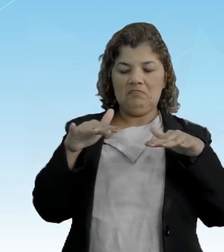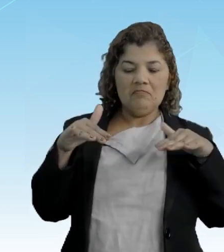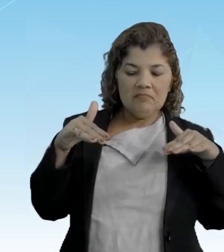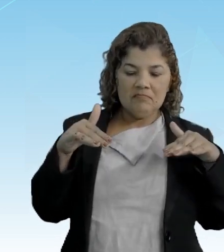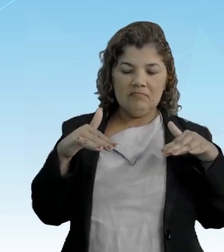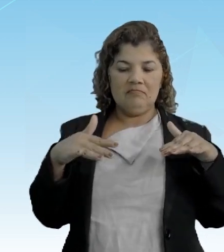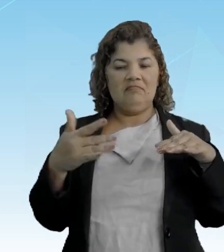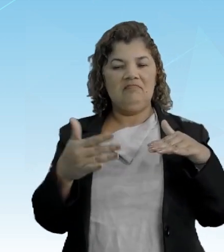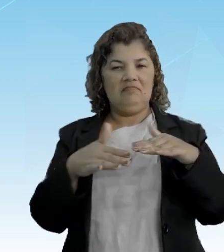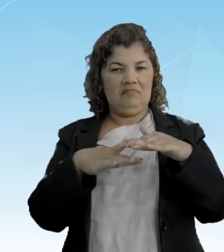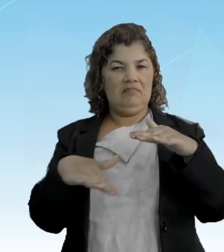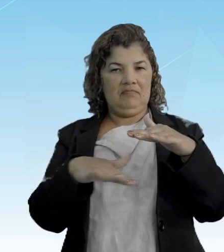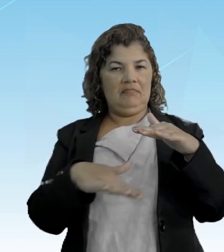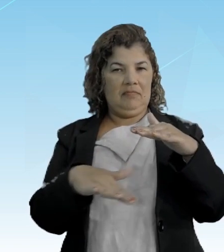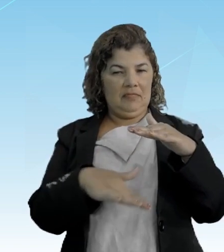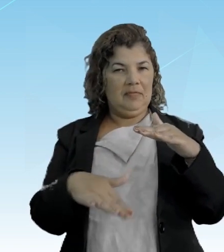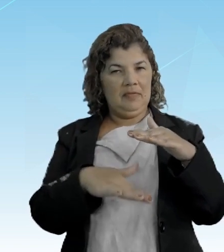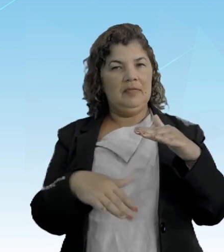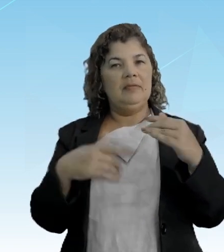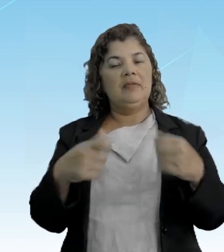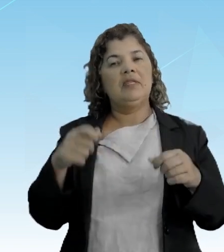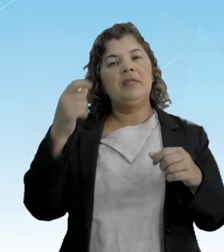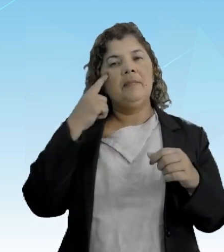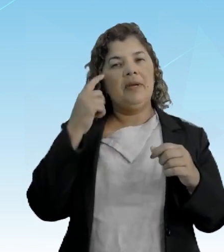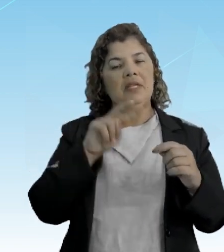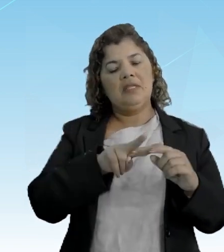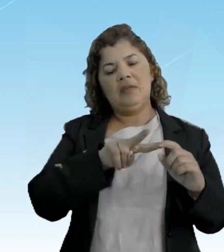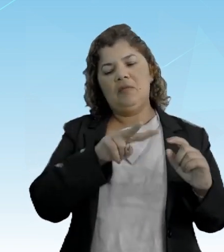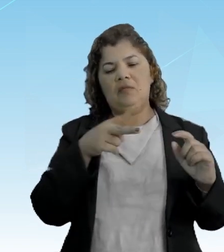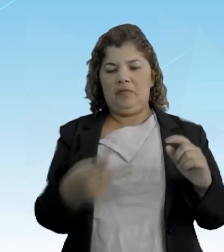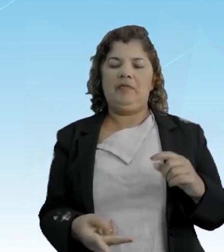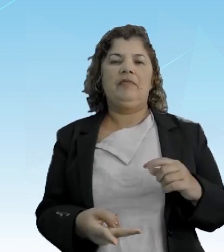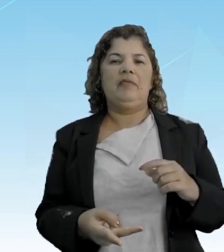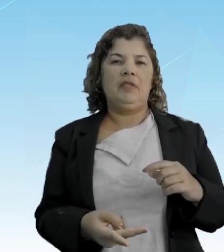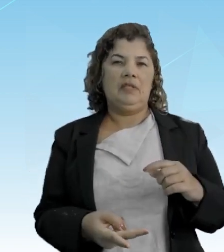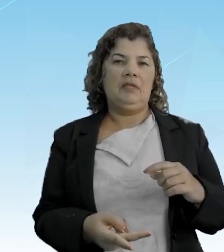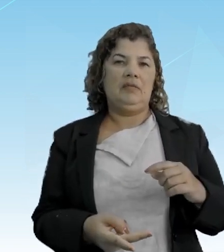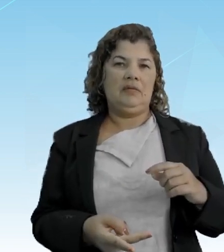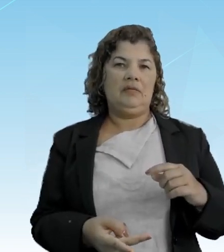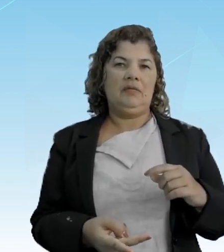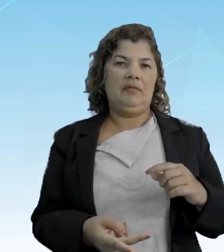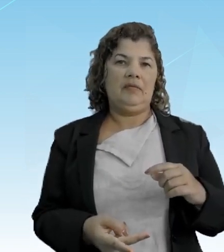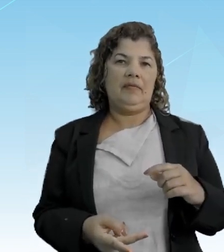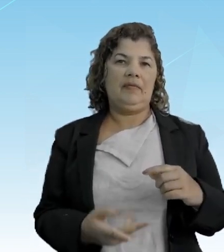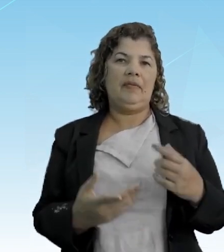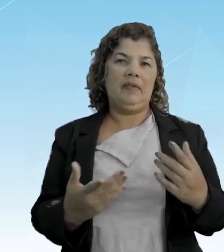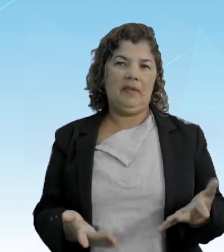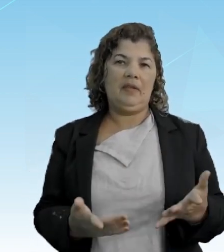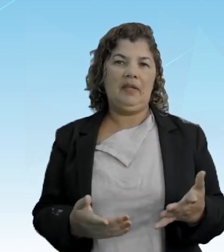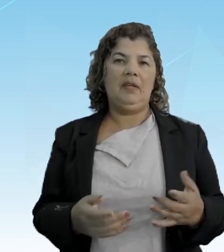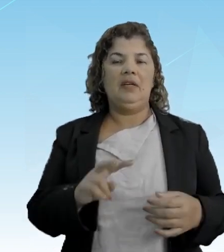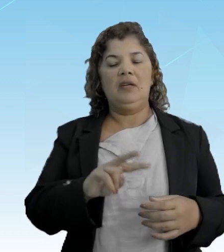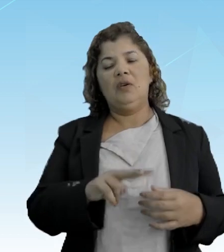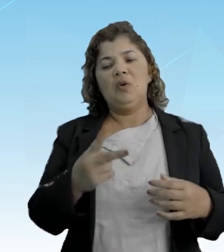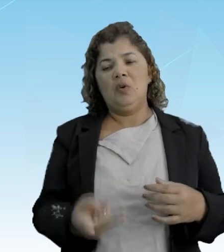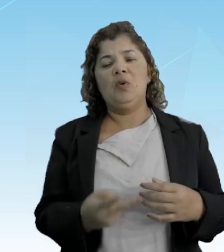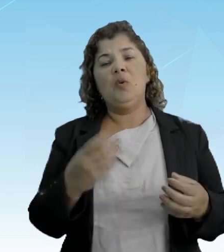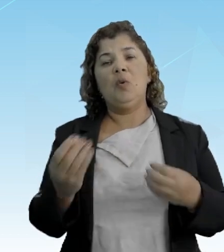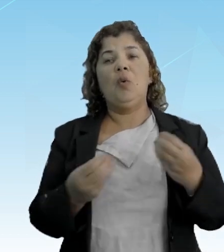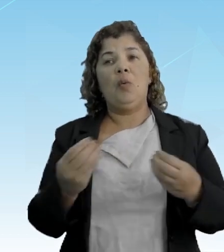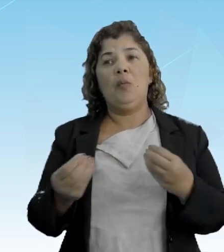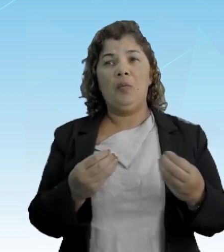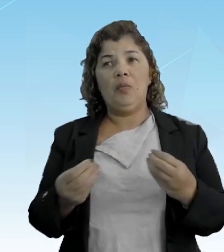preciso que a gente possa pensar numa inversão dessa pirâmide. Então, a inversão dessa pirâmide só